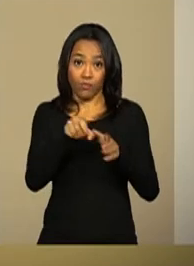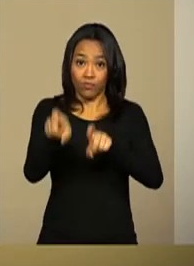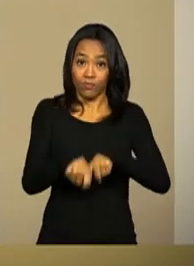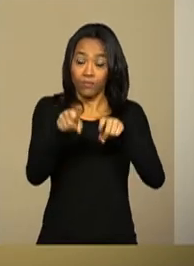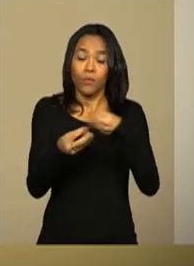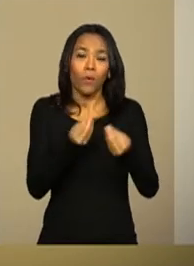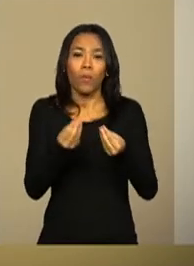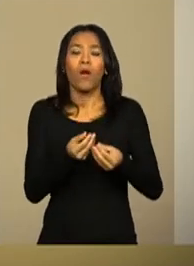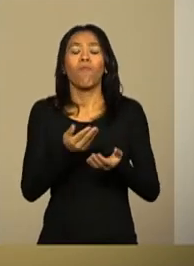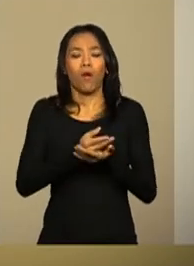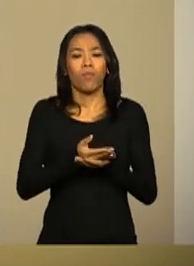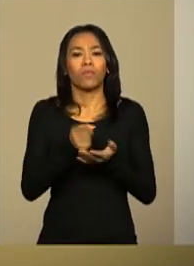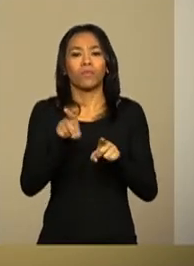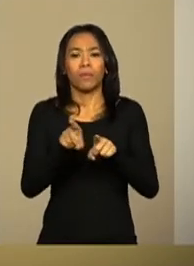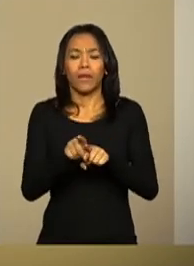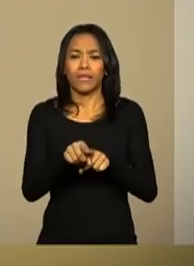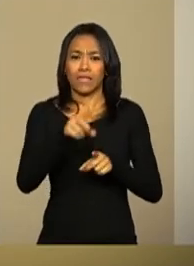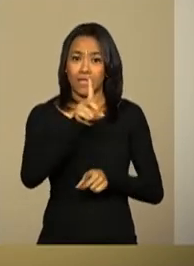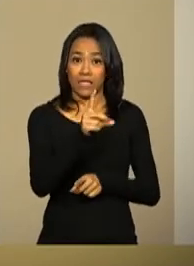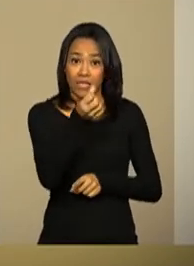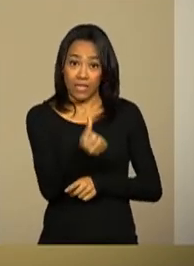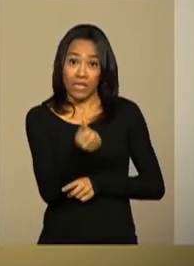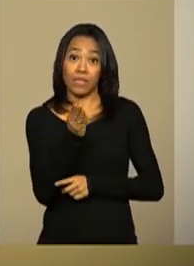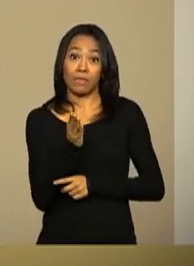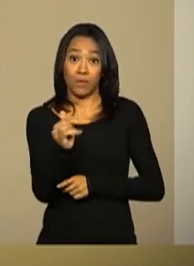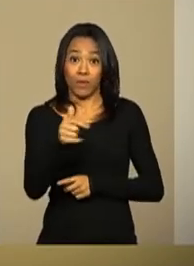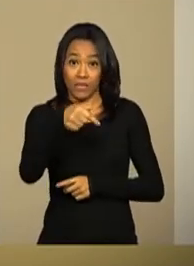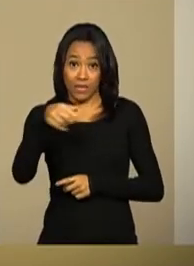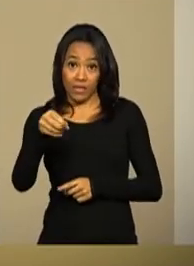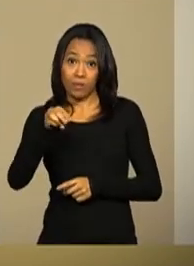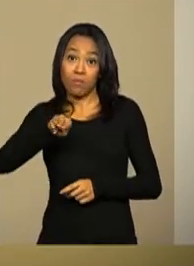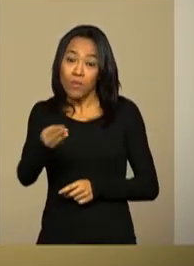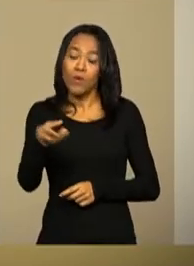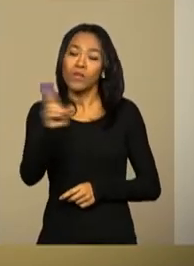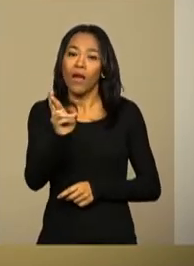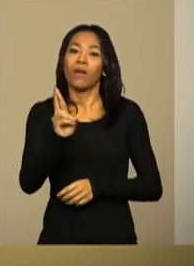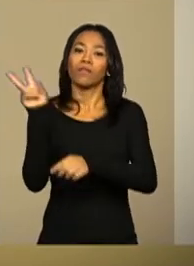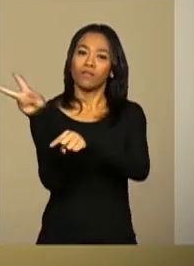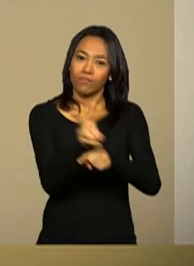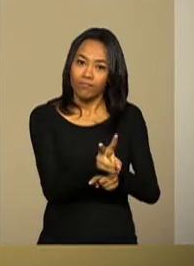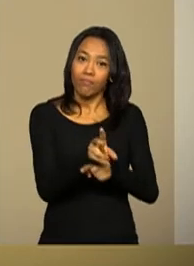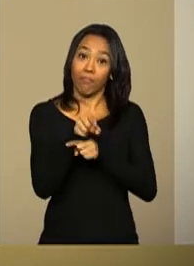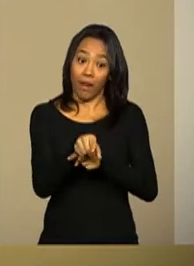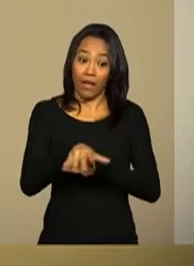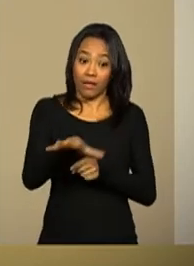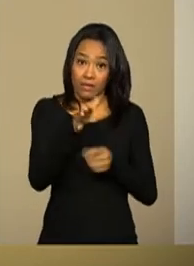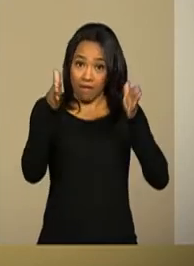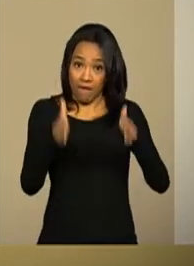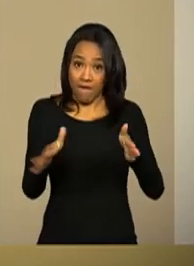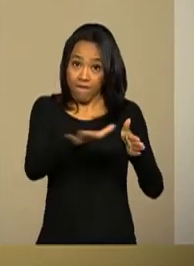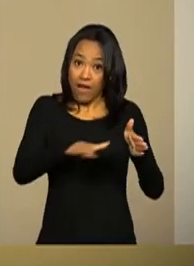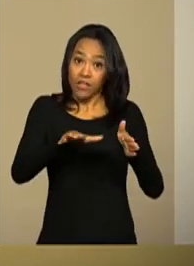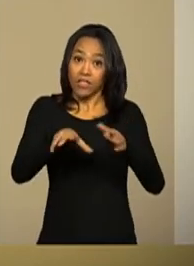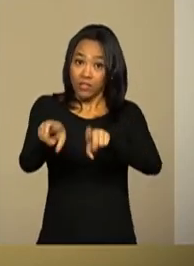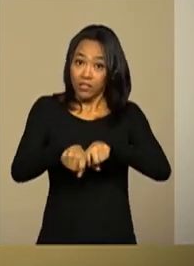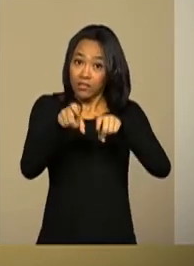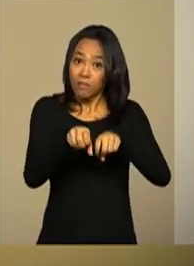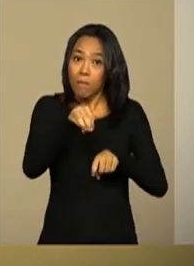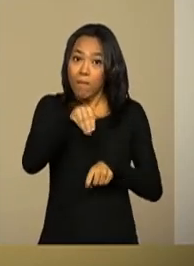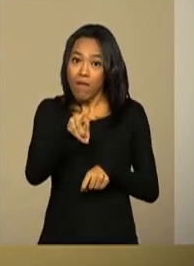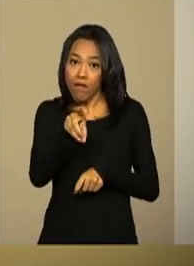oferecer Luciano 16.700 bilhetes reais em crédito de agricultores